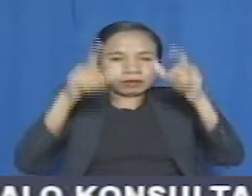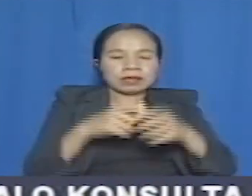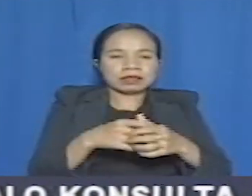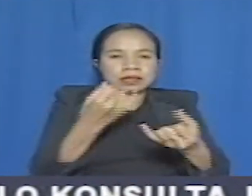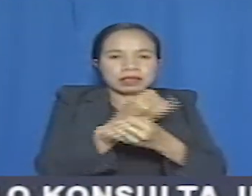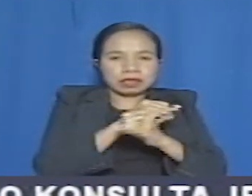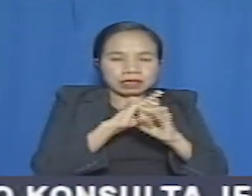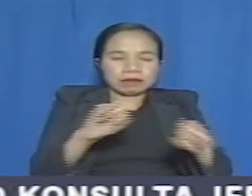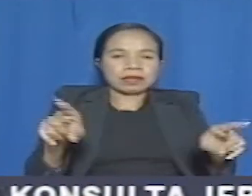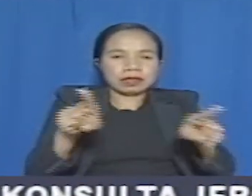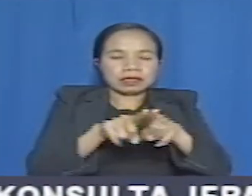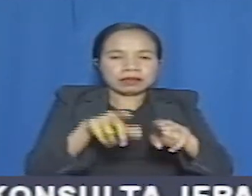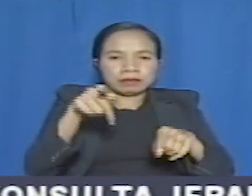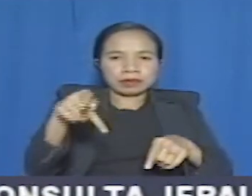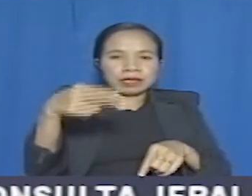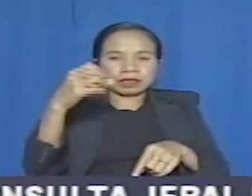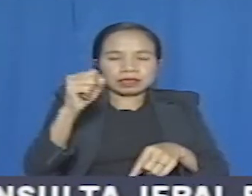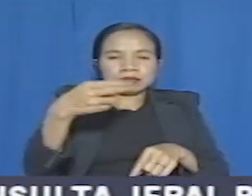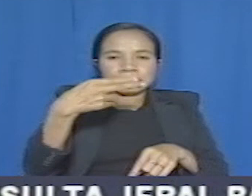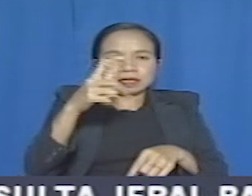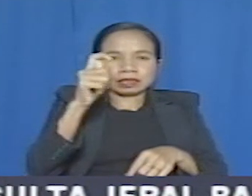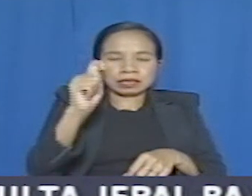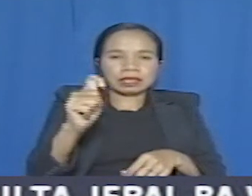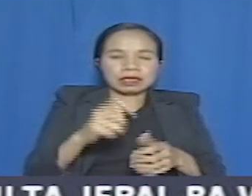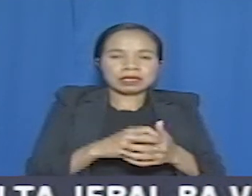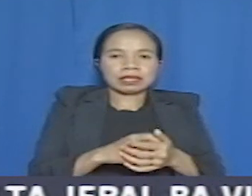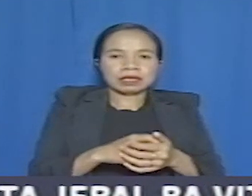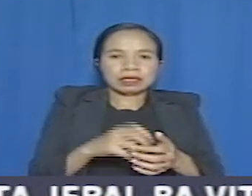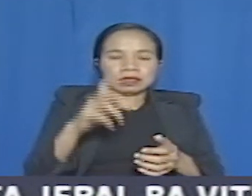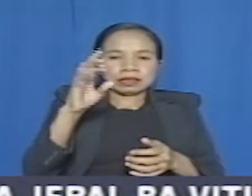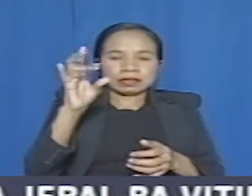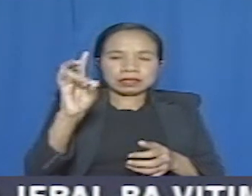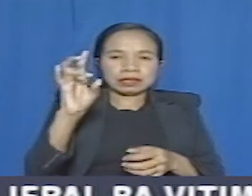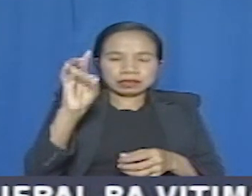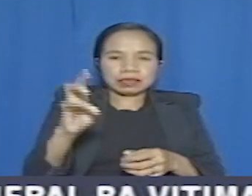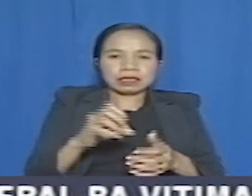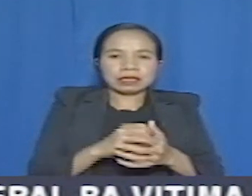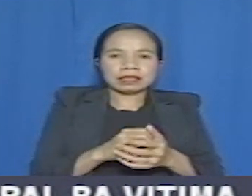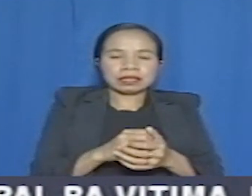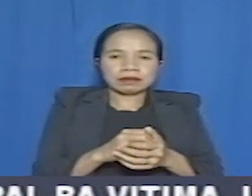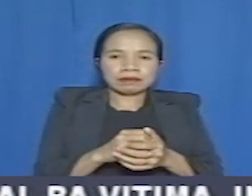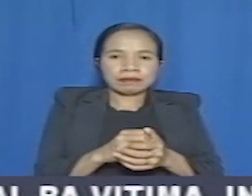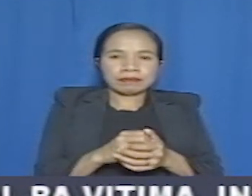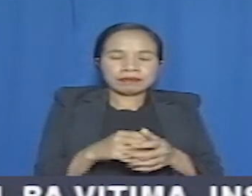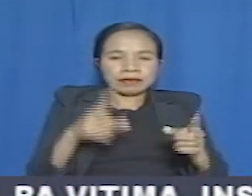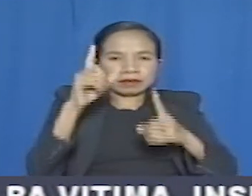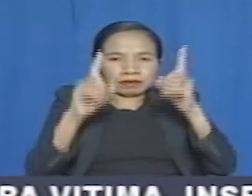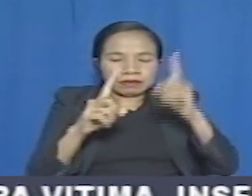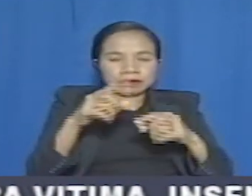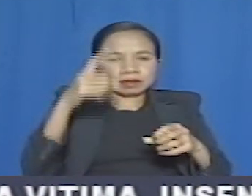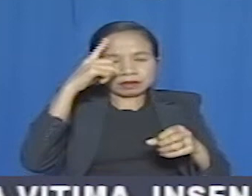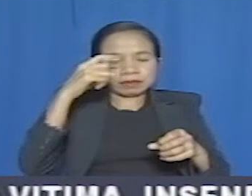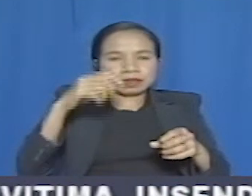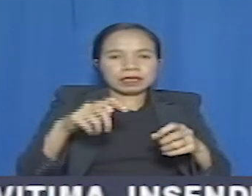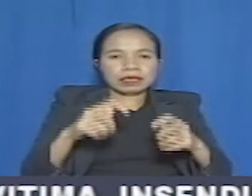independencia, hanesan PSHT, Bua Malus, Sagrada Familia, Fitum, no 77, tambane Timoran